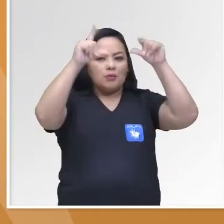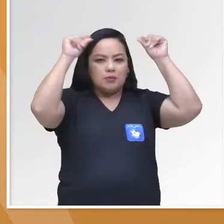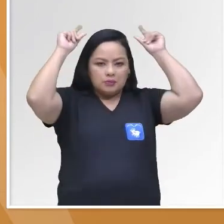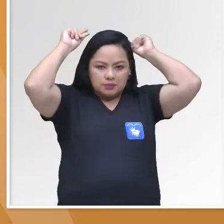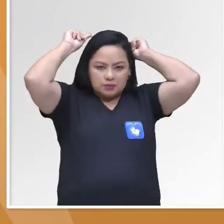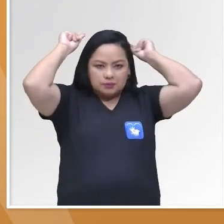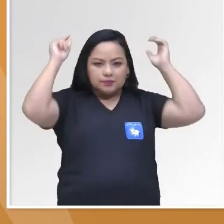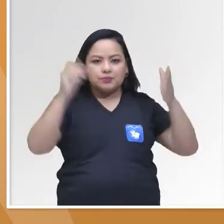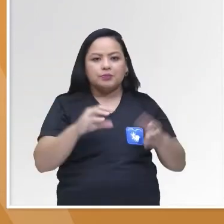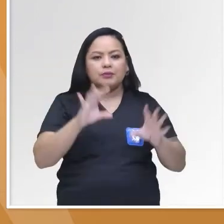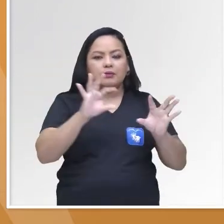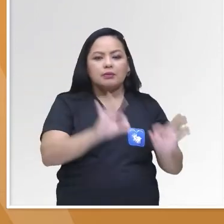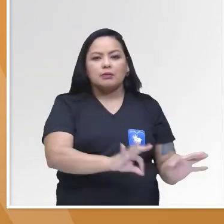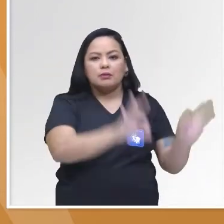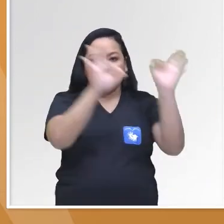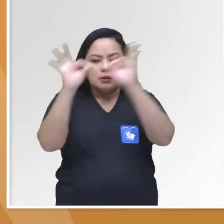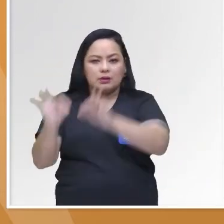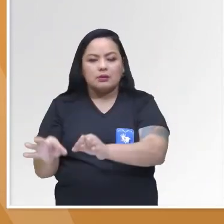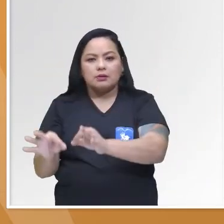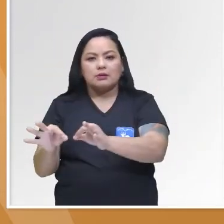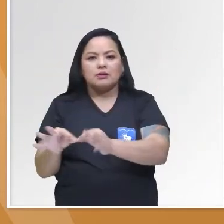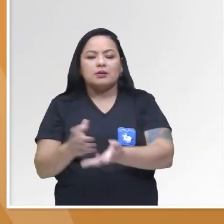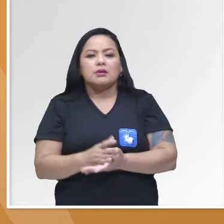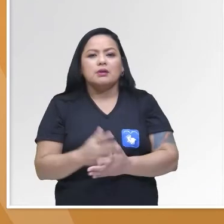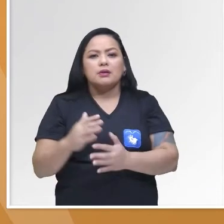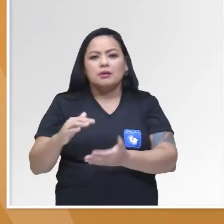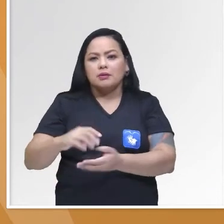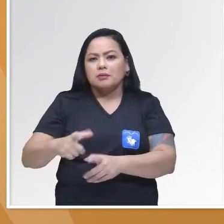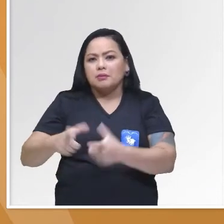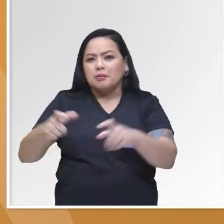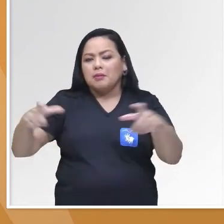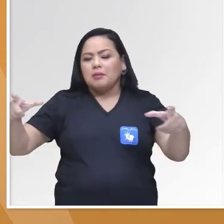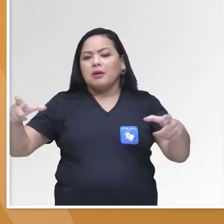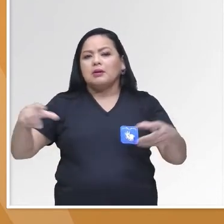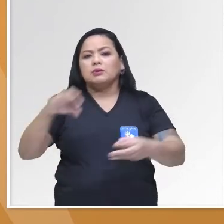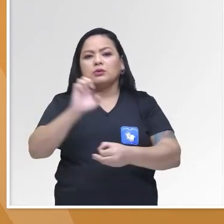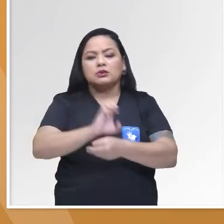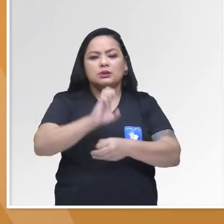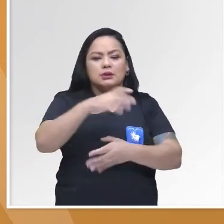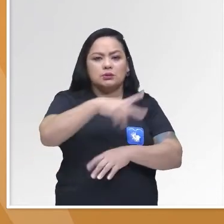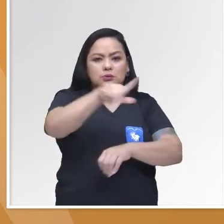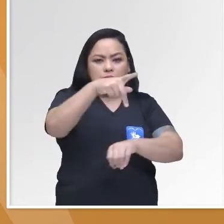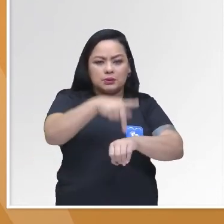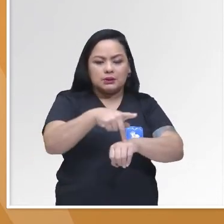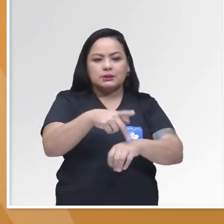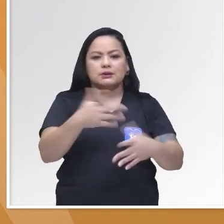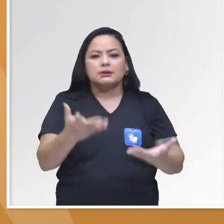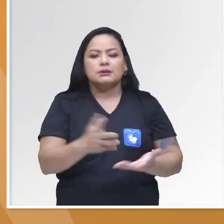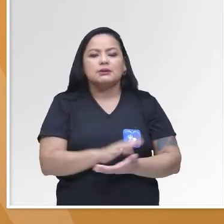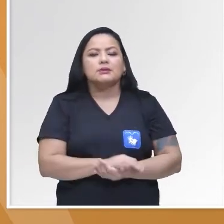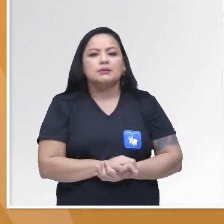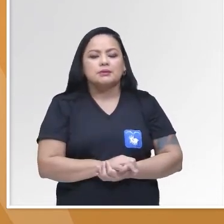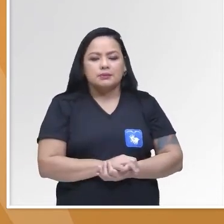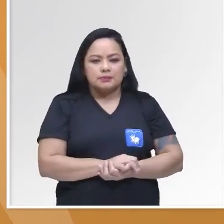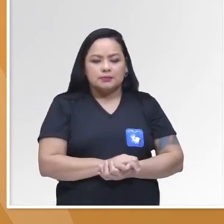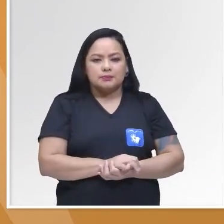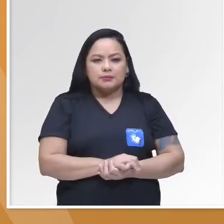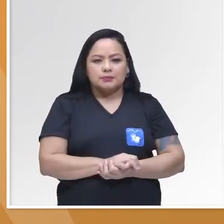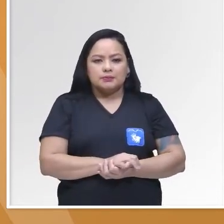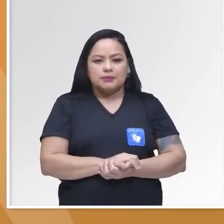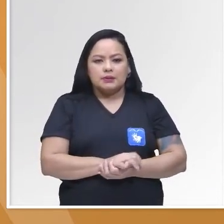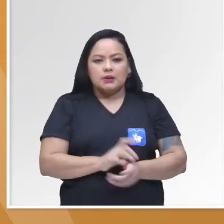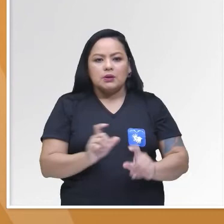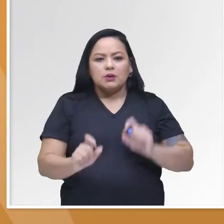Antiga, para a escala muito maior do Estado Nacional. O Estado Nacional, o